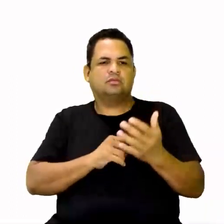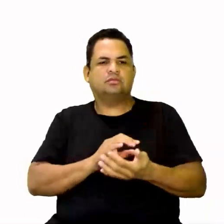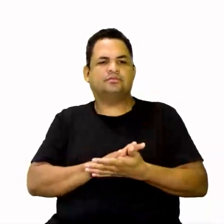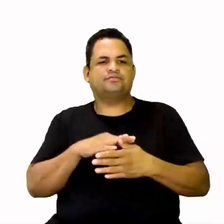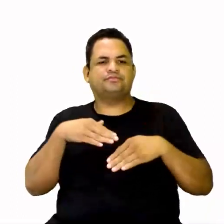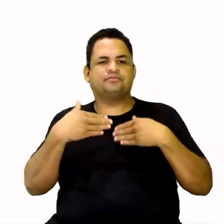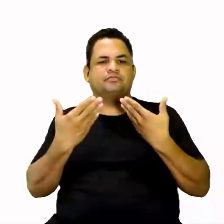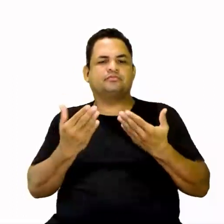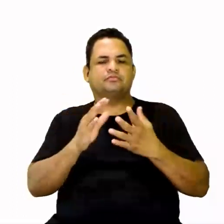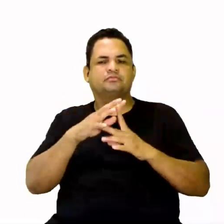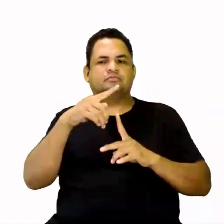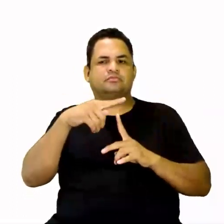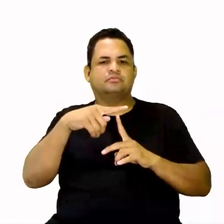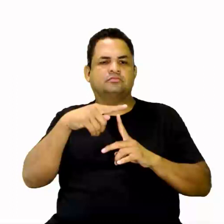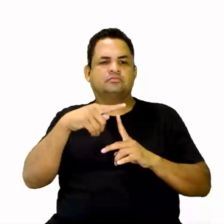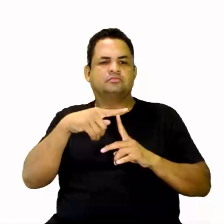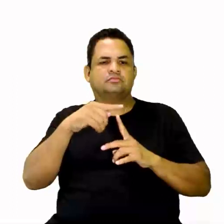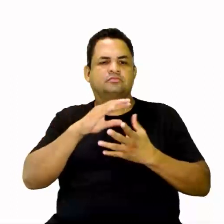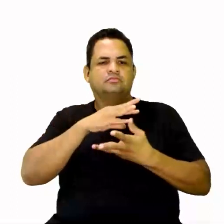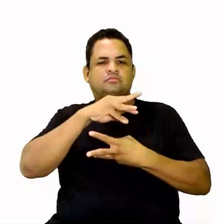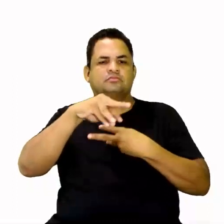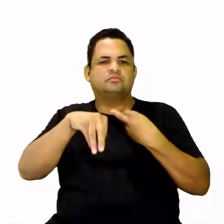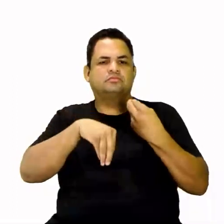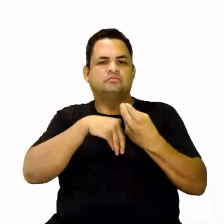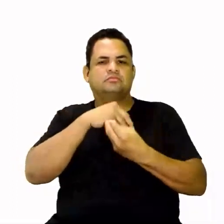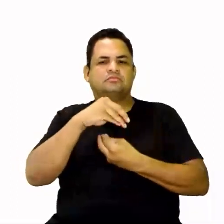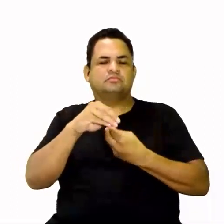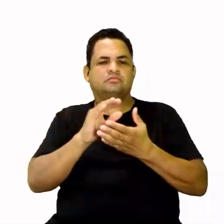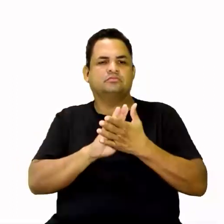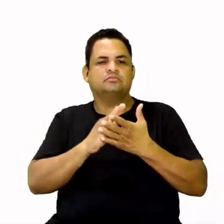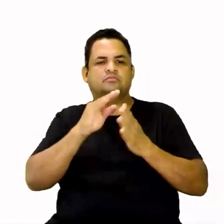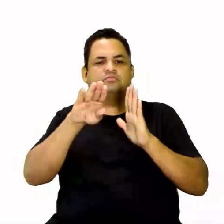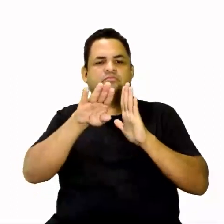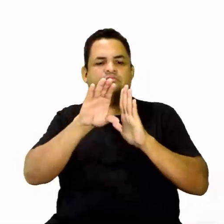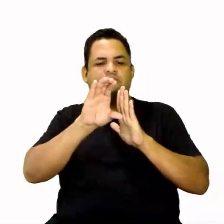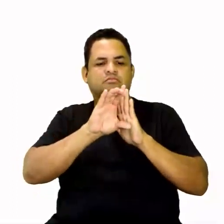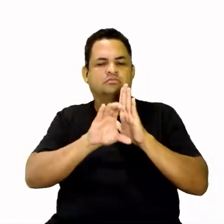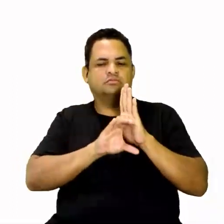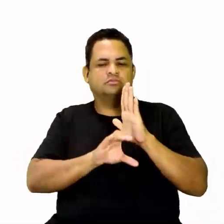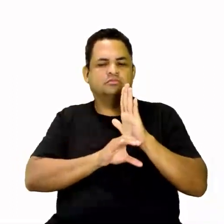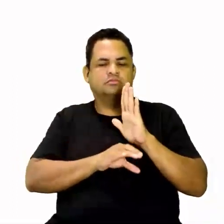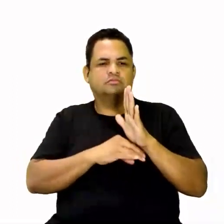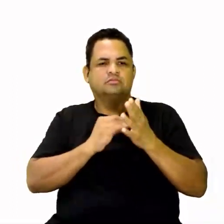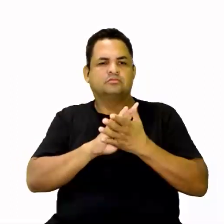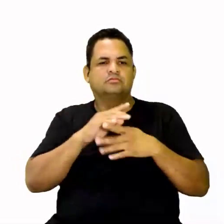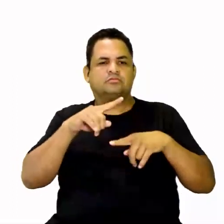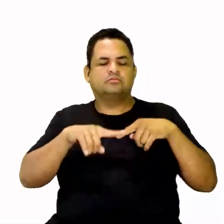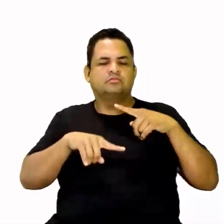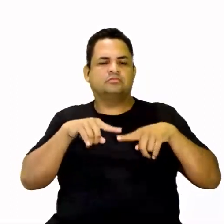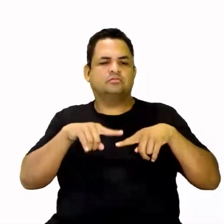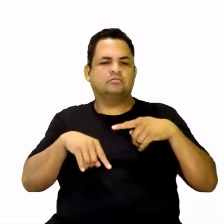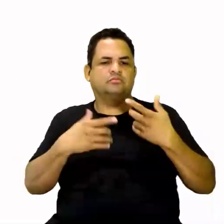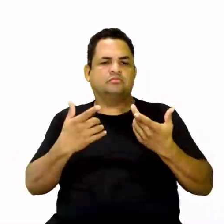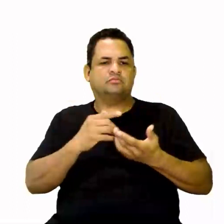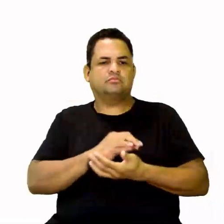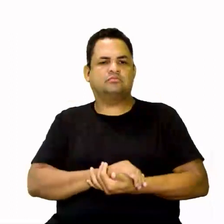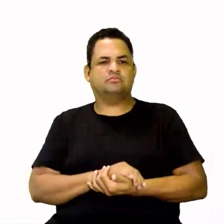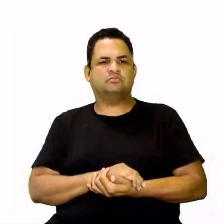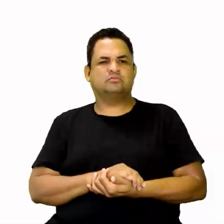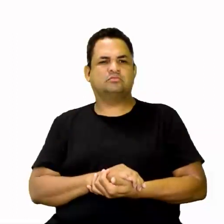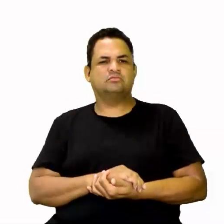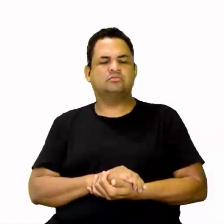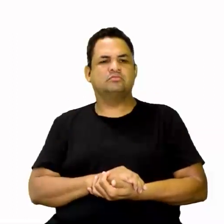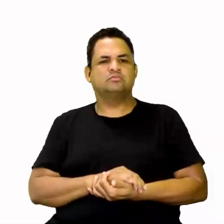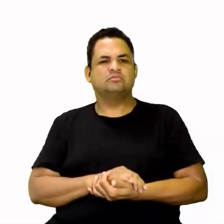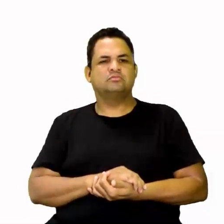Quais os tipos de mistura você classificaria esses materiais? E